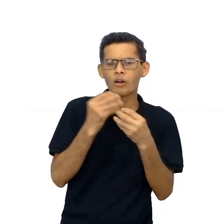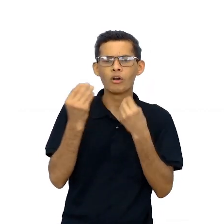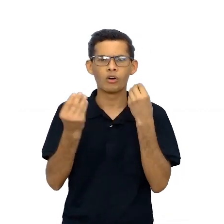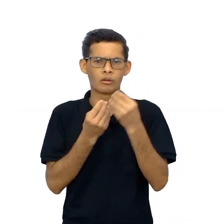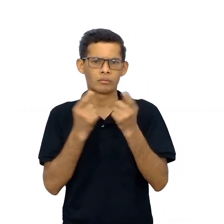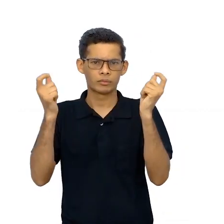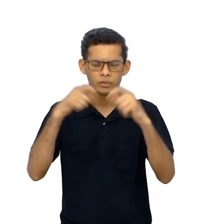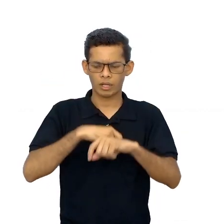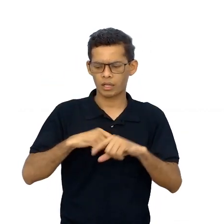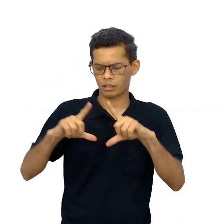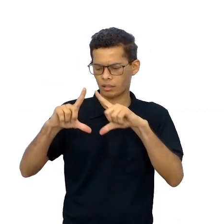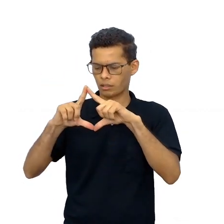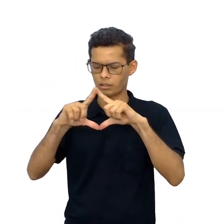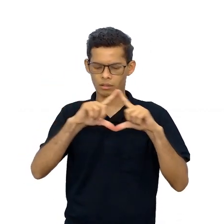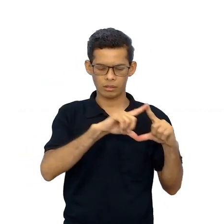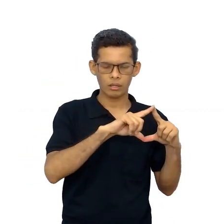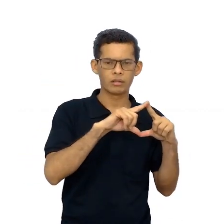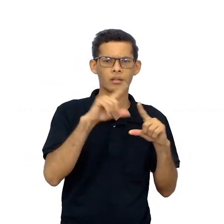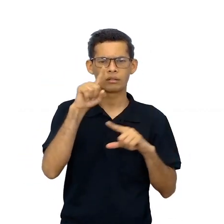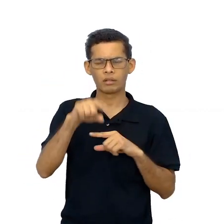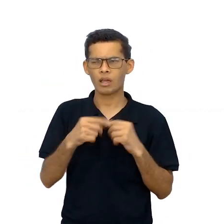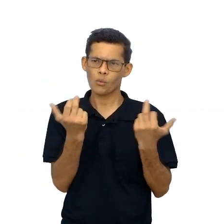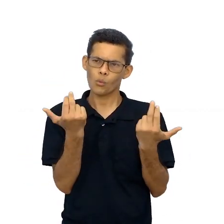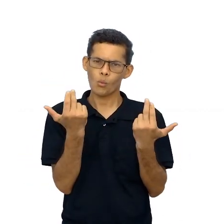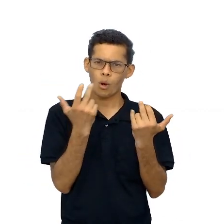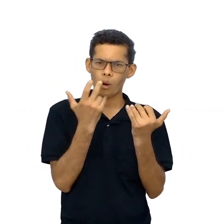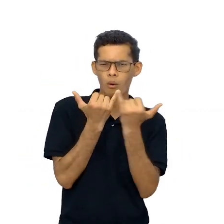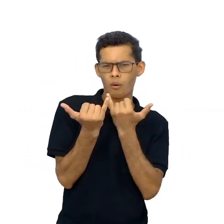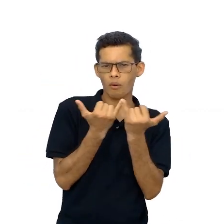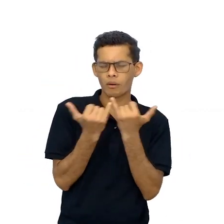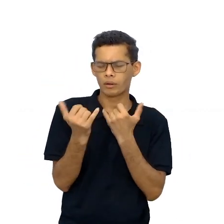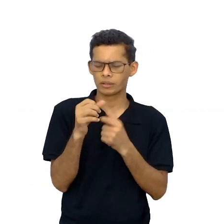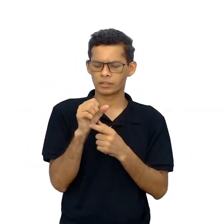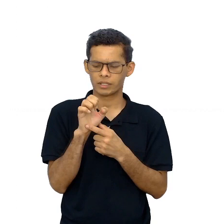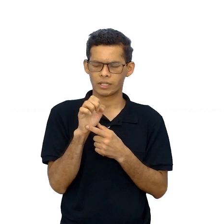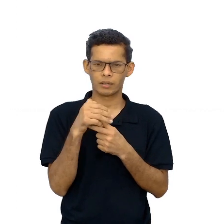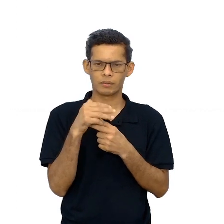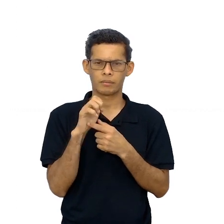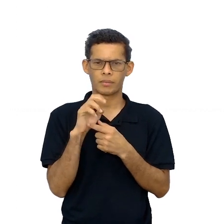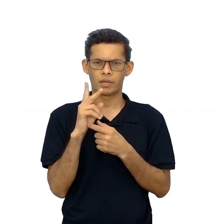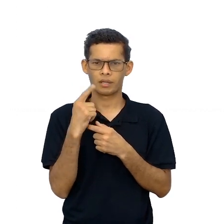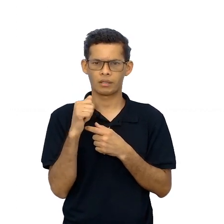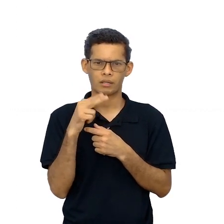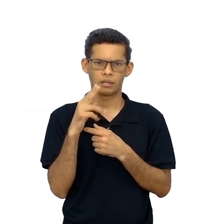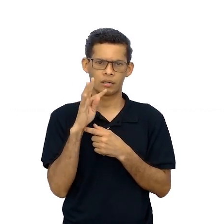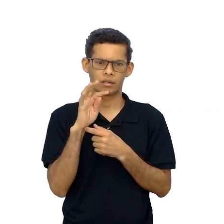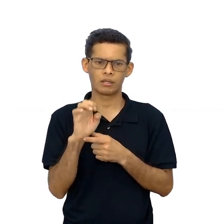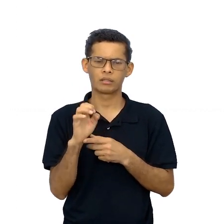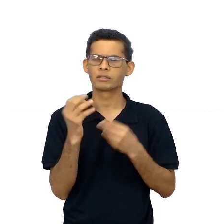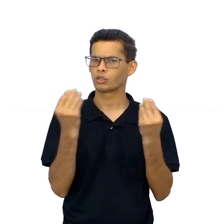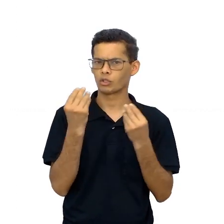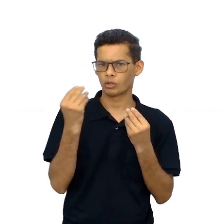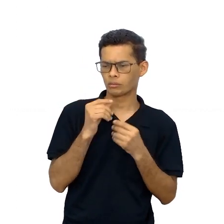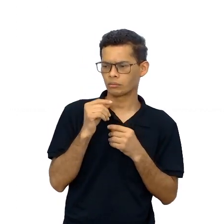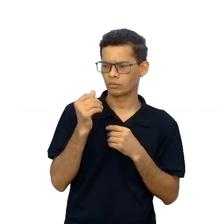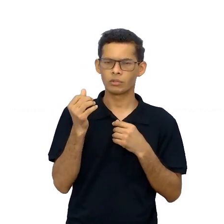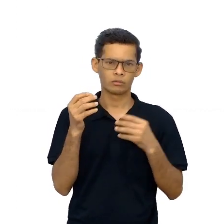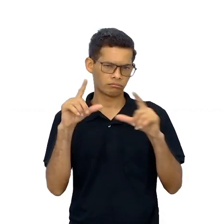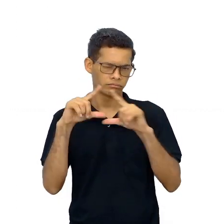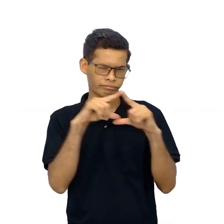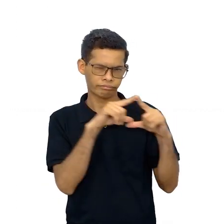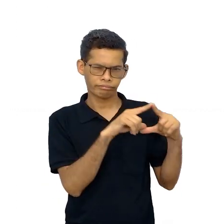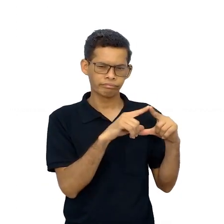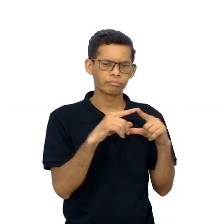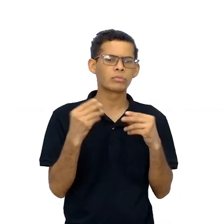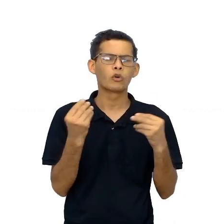triângulos sejam semelhantes. Então, vamos buscar lá no nono ano,